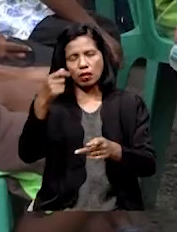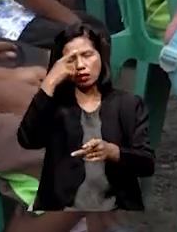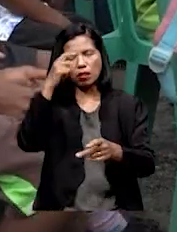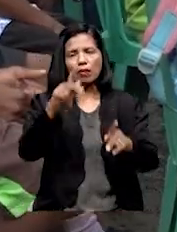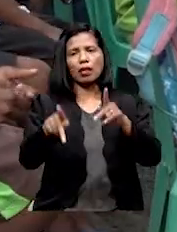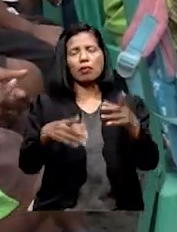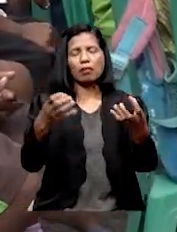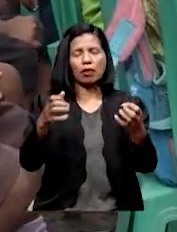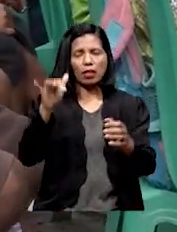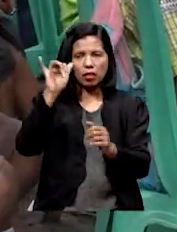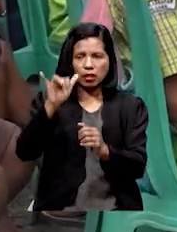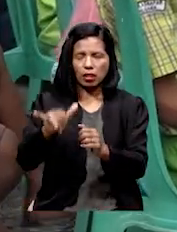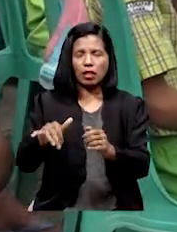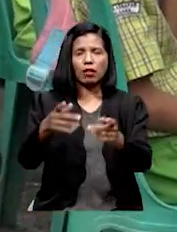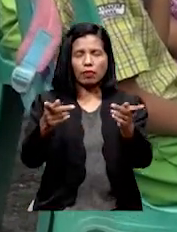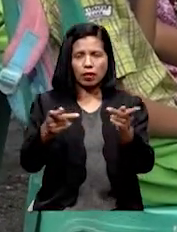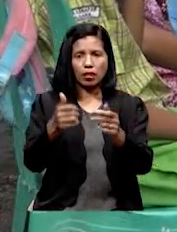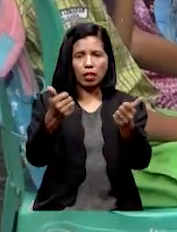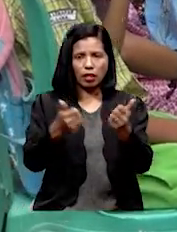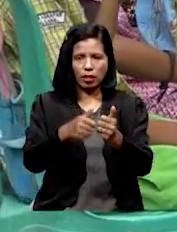bara, makela e aldeia ne.